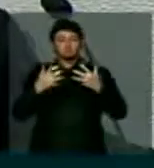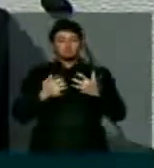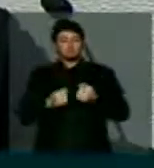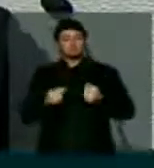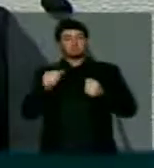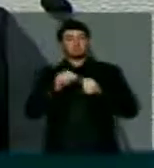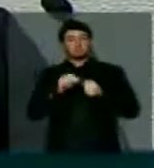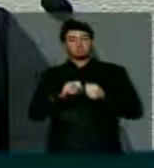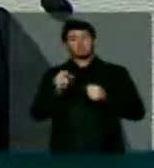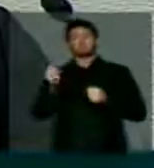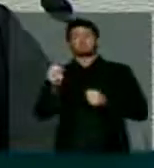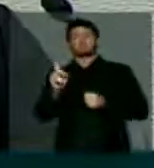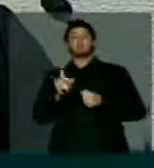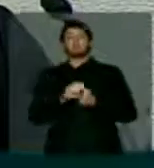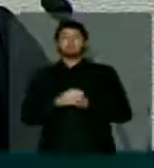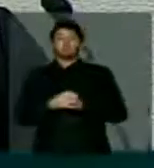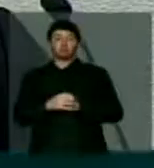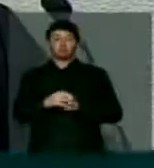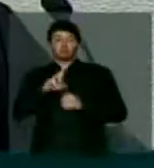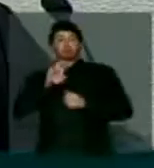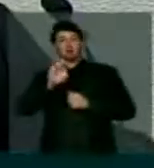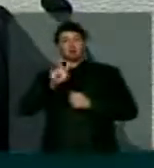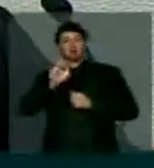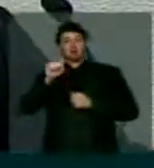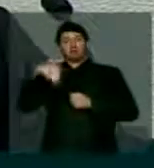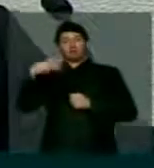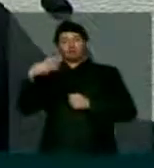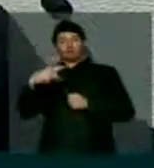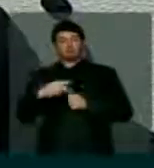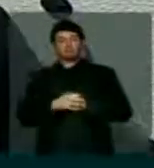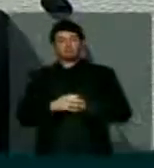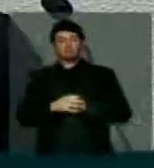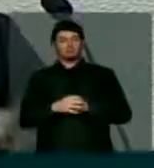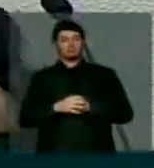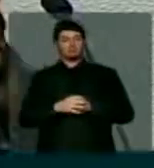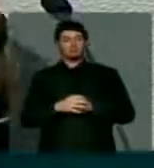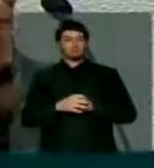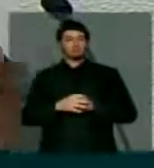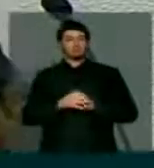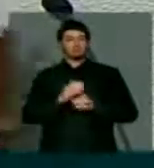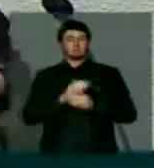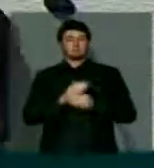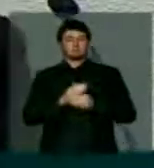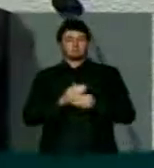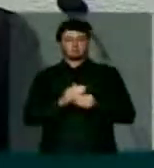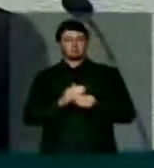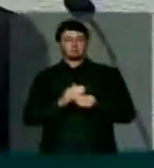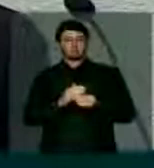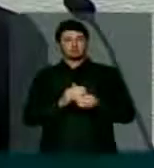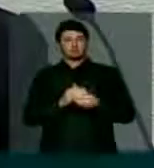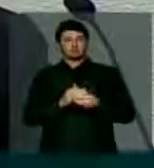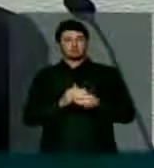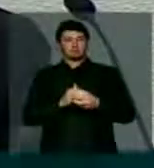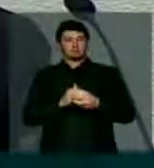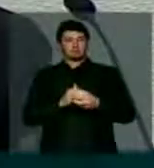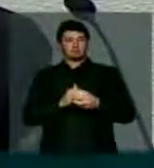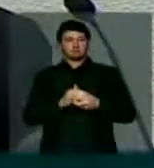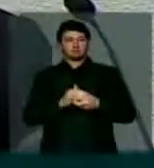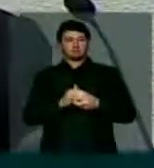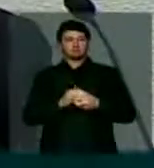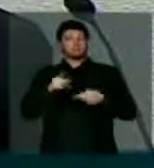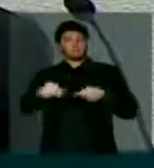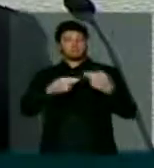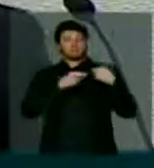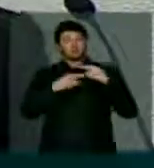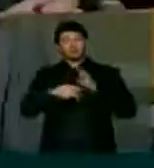vamos fazer ou não vamos fazer o revamp. Vamos fazer com esse projeto aqui que eu estou oferecendo. Isso aí foi